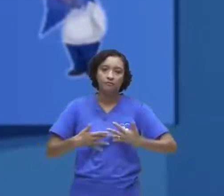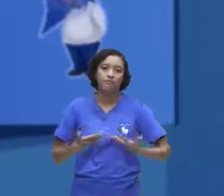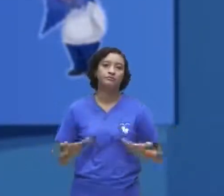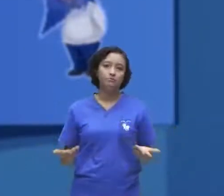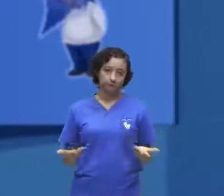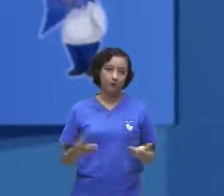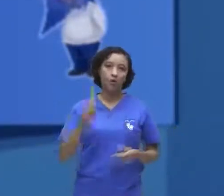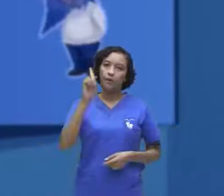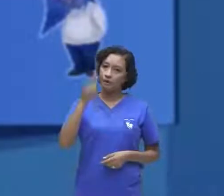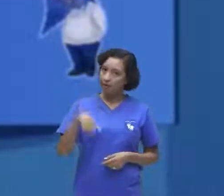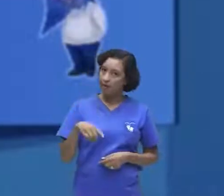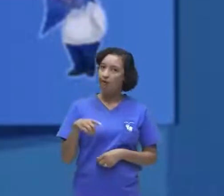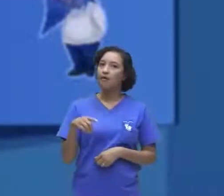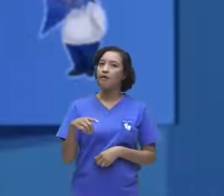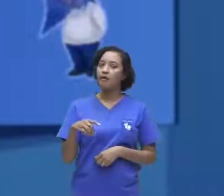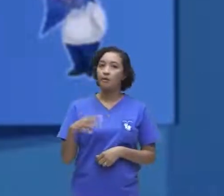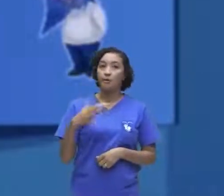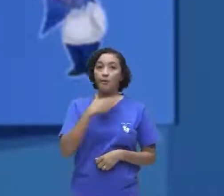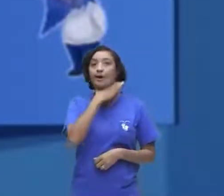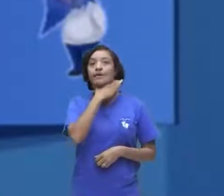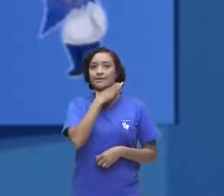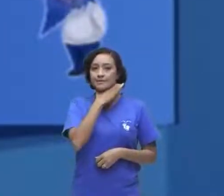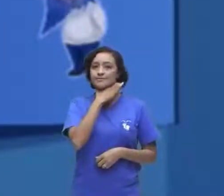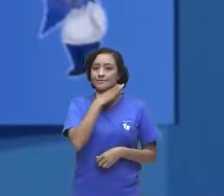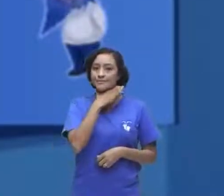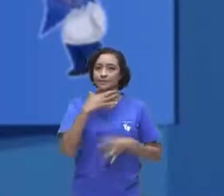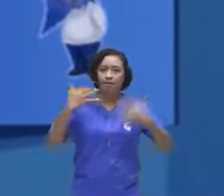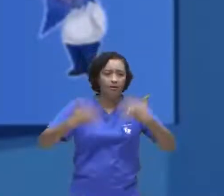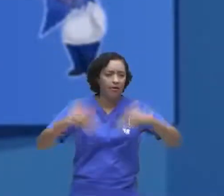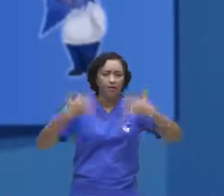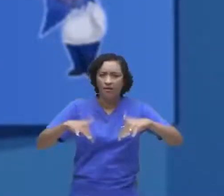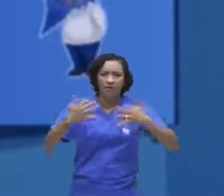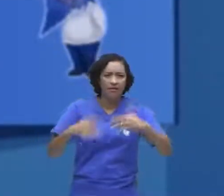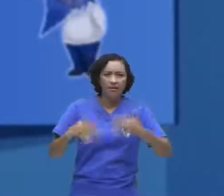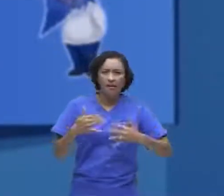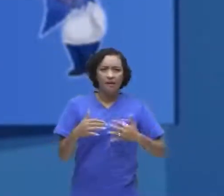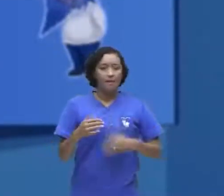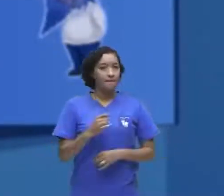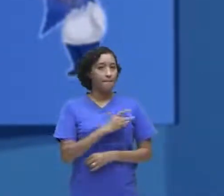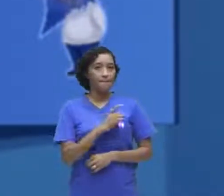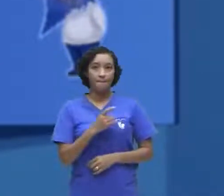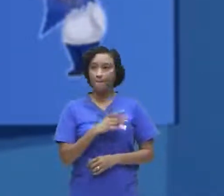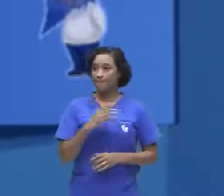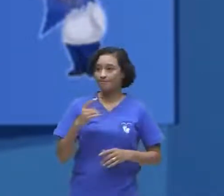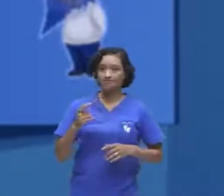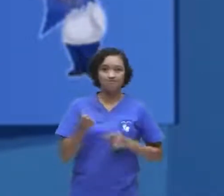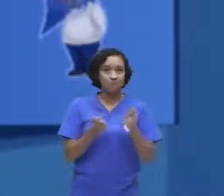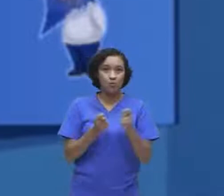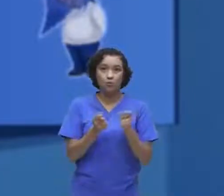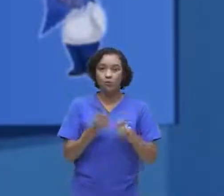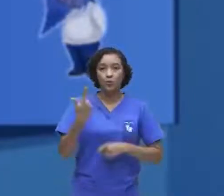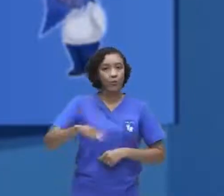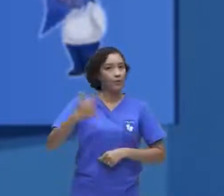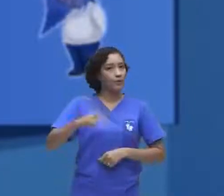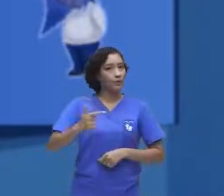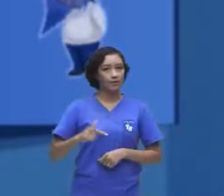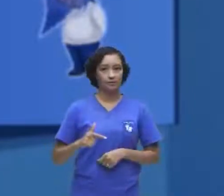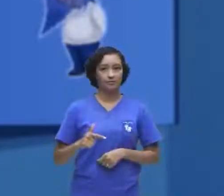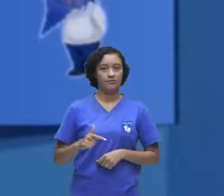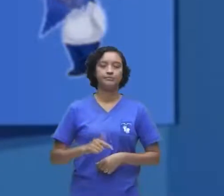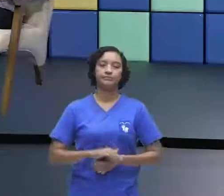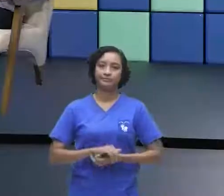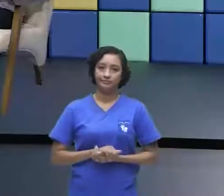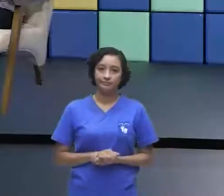crise de ansiedade forte, pânico, que o medo está extremo dentro de você e que você não está conseguindo controlar.